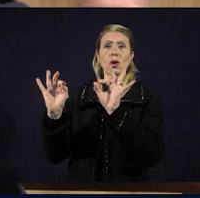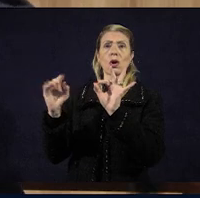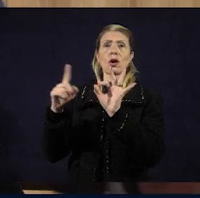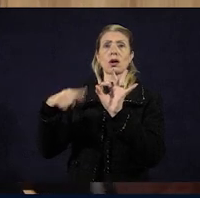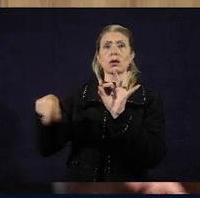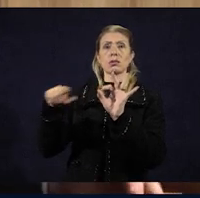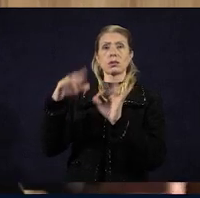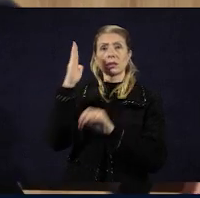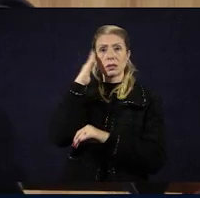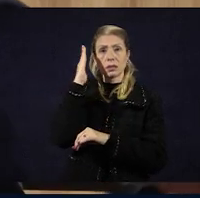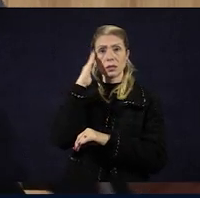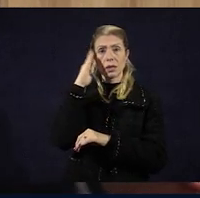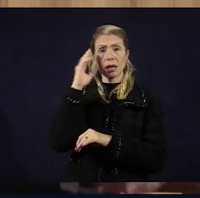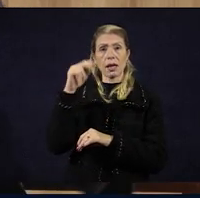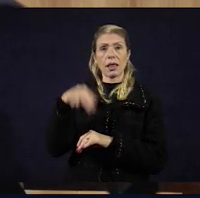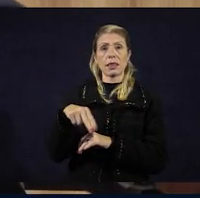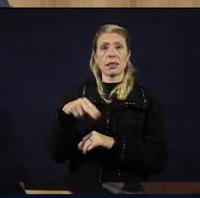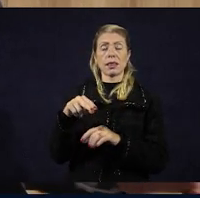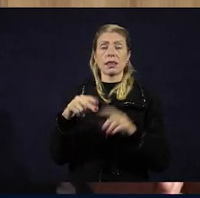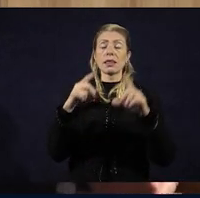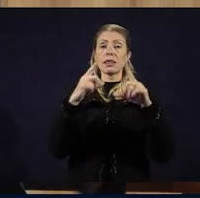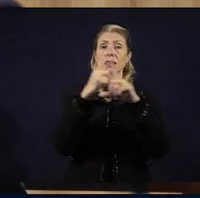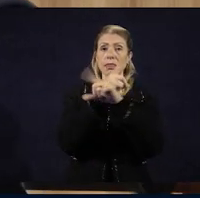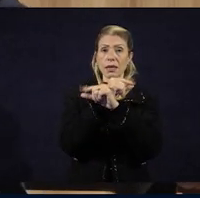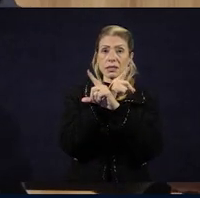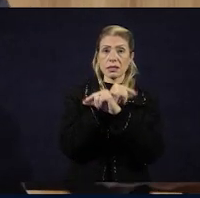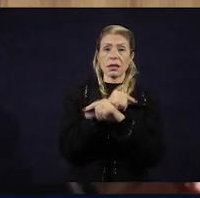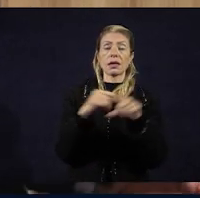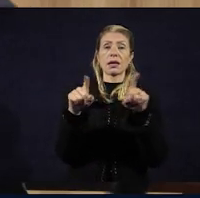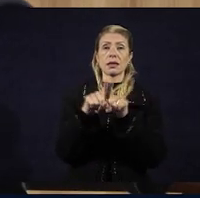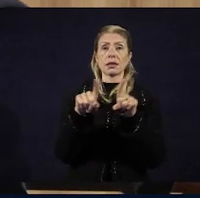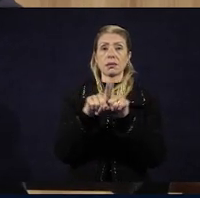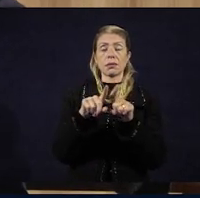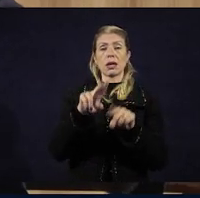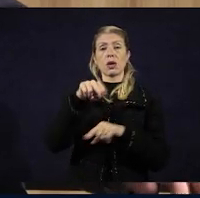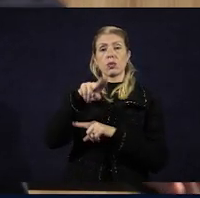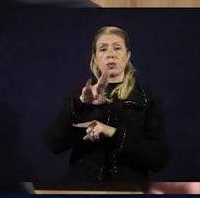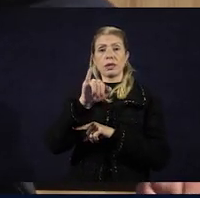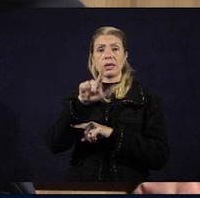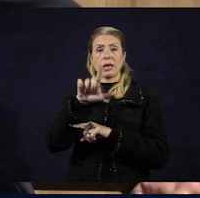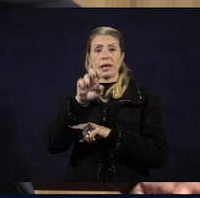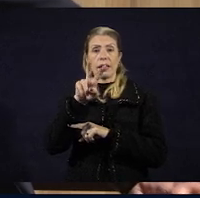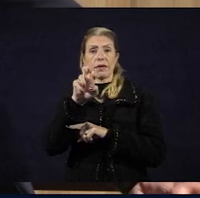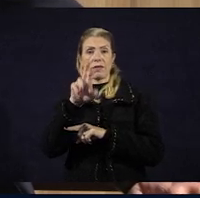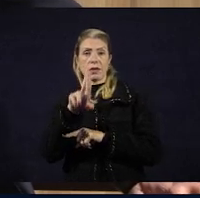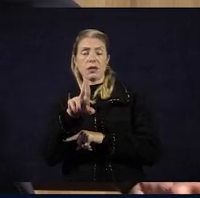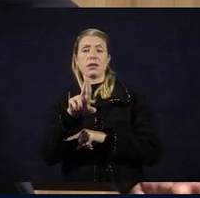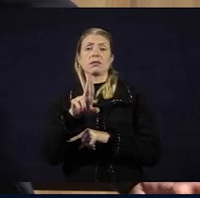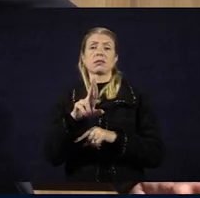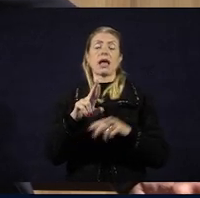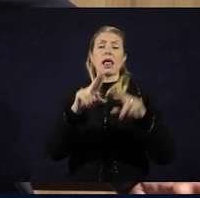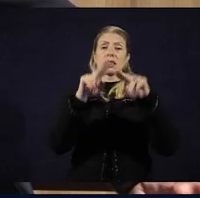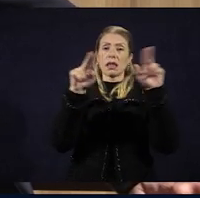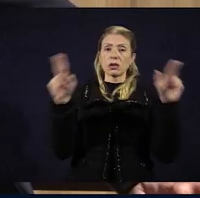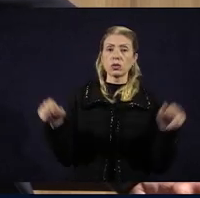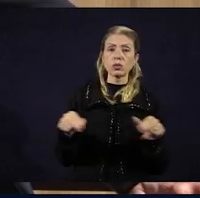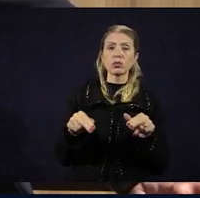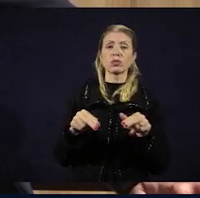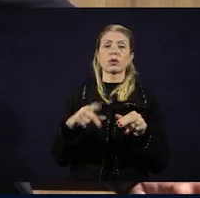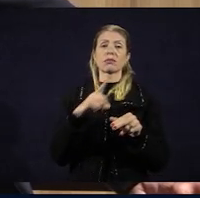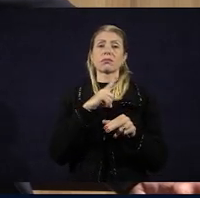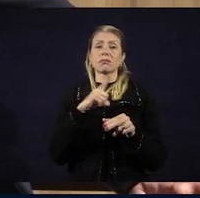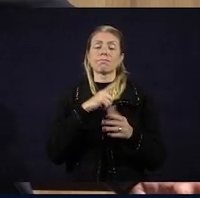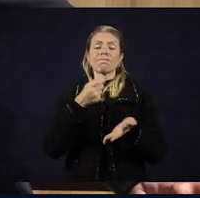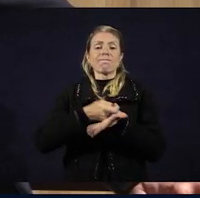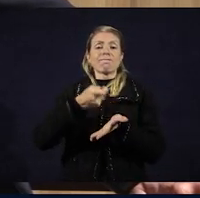clientes como Nestlé como kellows como Unilever como Natura como basf que exigem essa cadeia